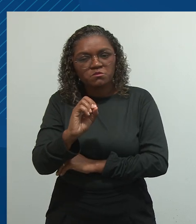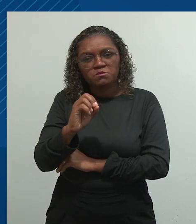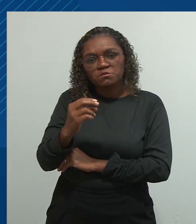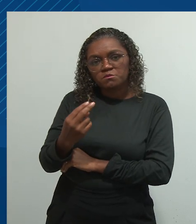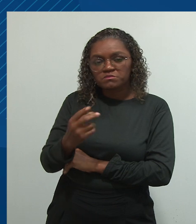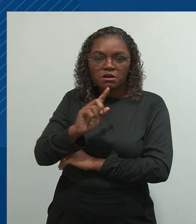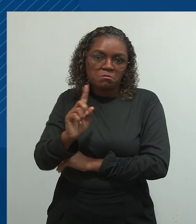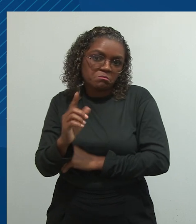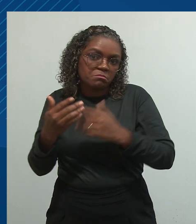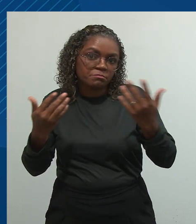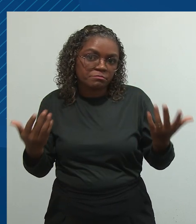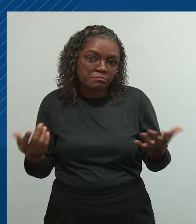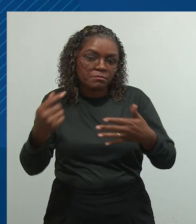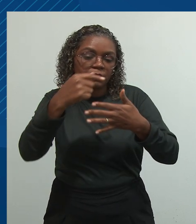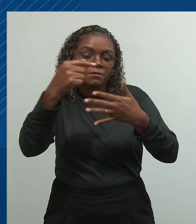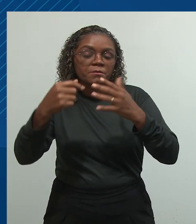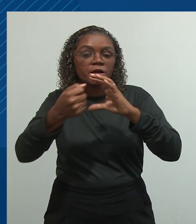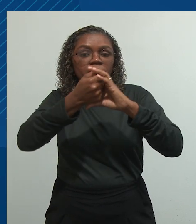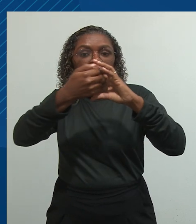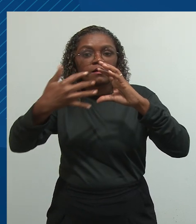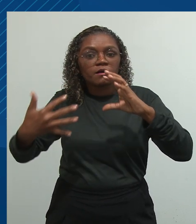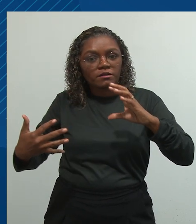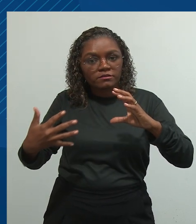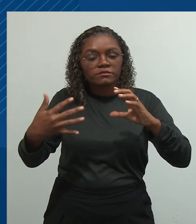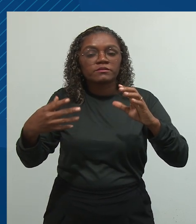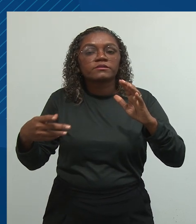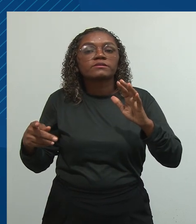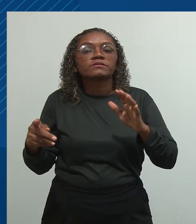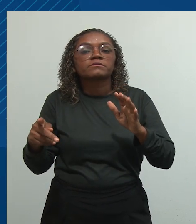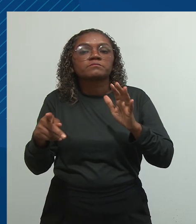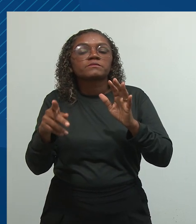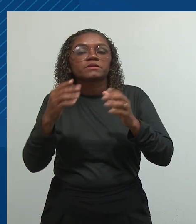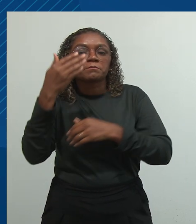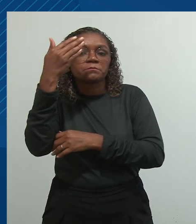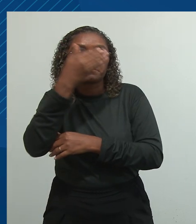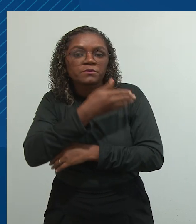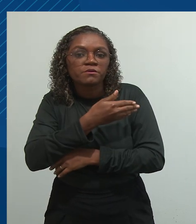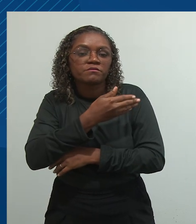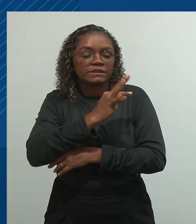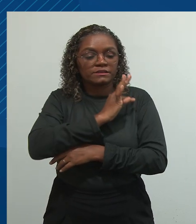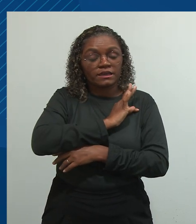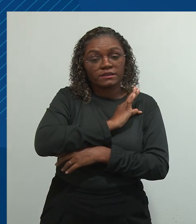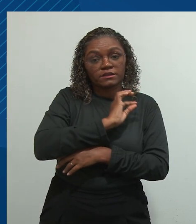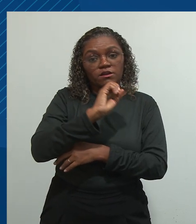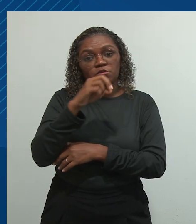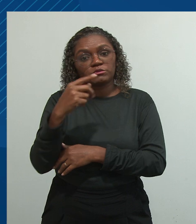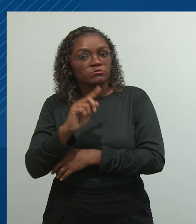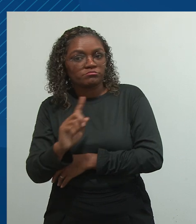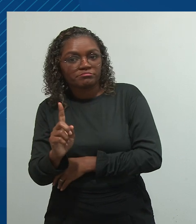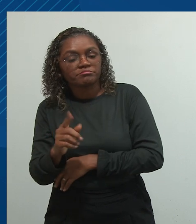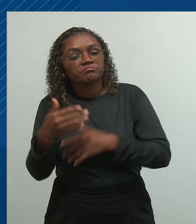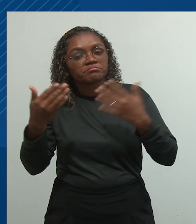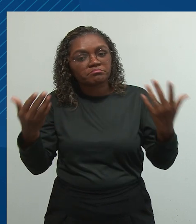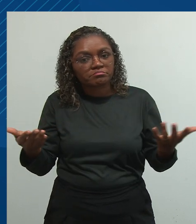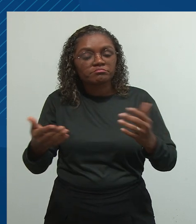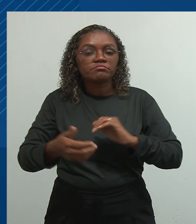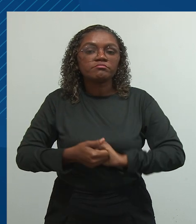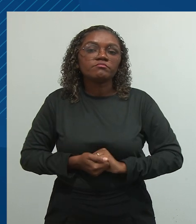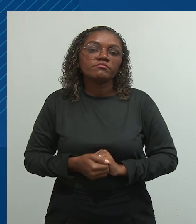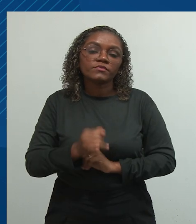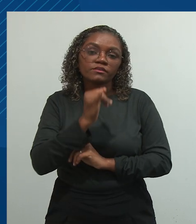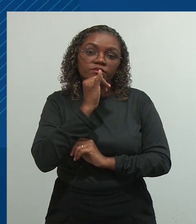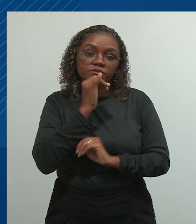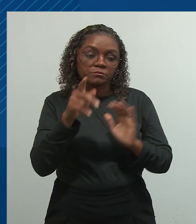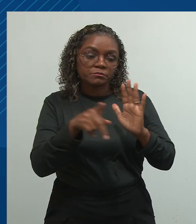características e seus elementos, né, que comprovam a descrição sendo técnica ou não, né? Por exemplo, se você pega um laudo